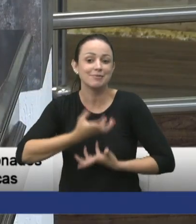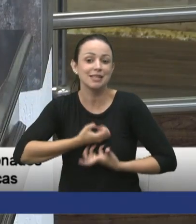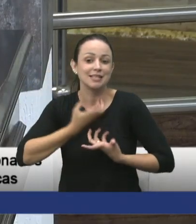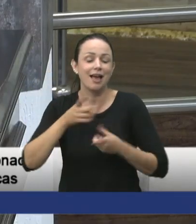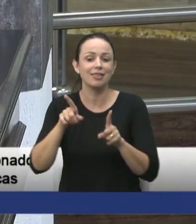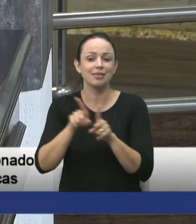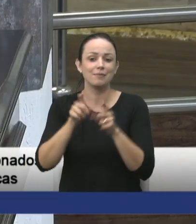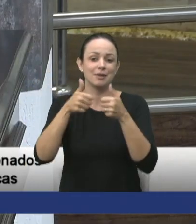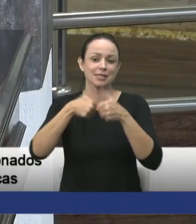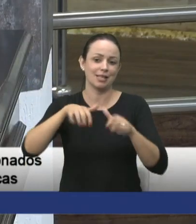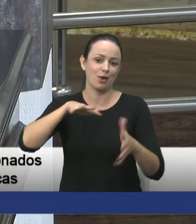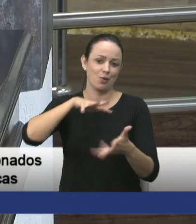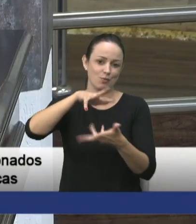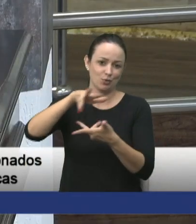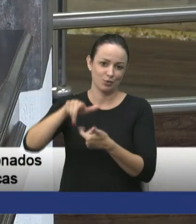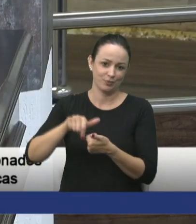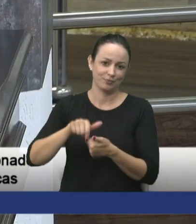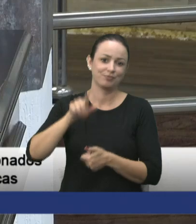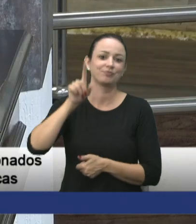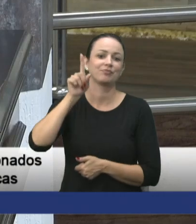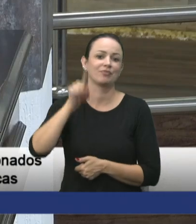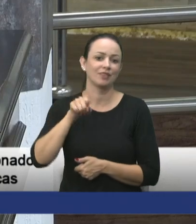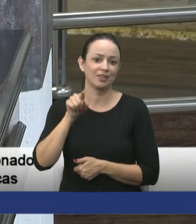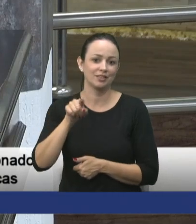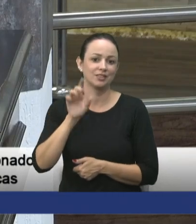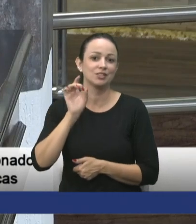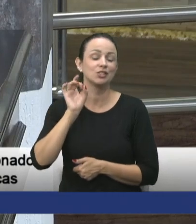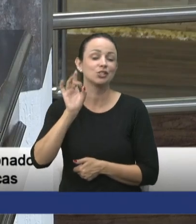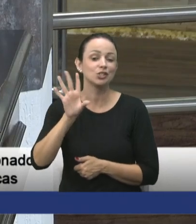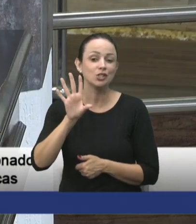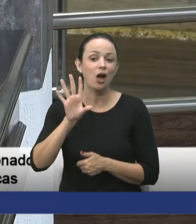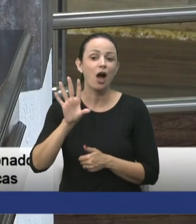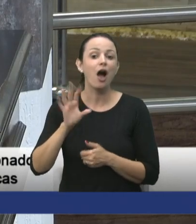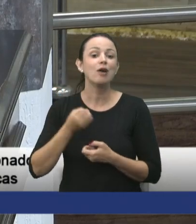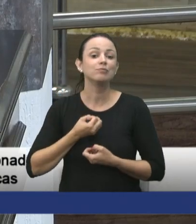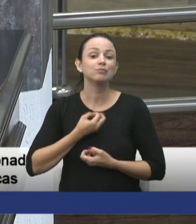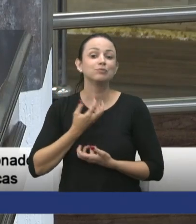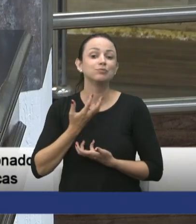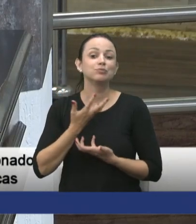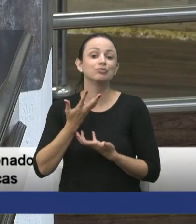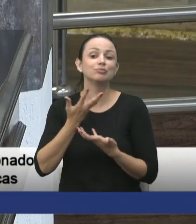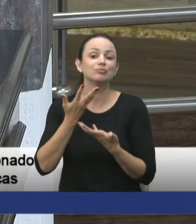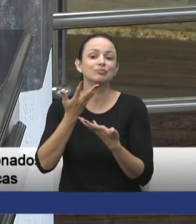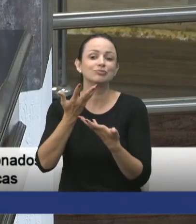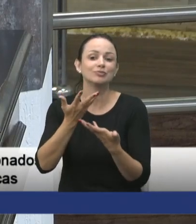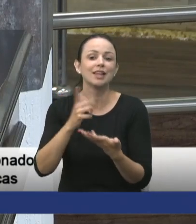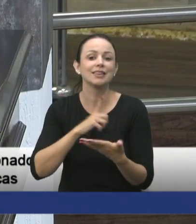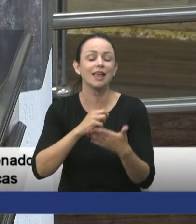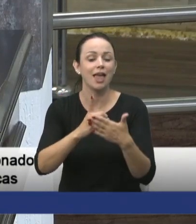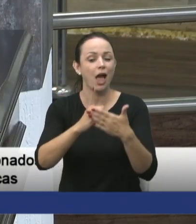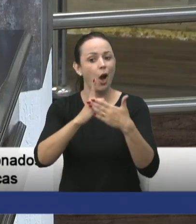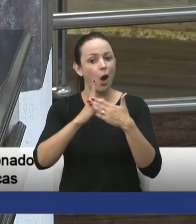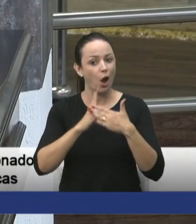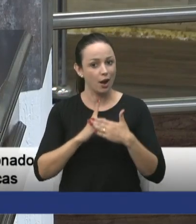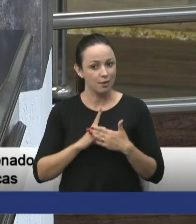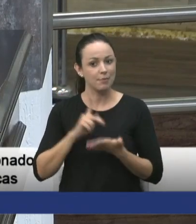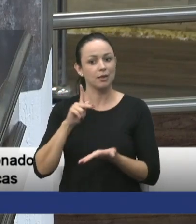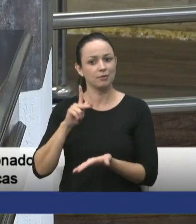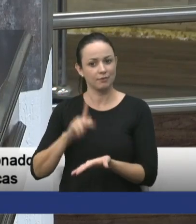mundo. E essas só florescem quando há acolhimento verdadeiro.